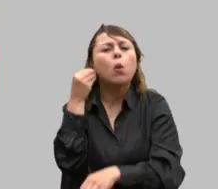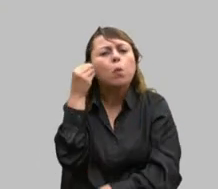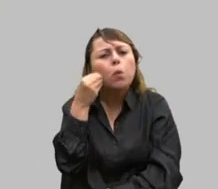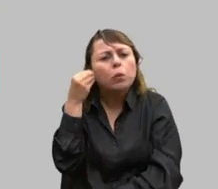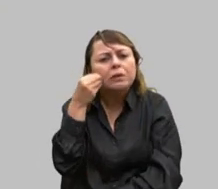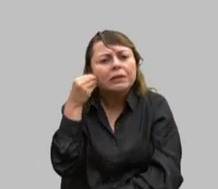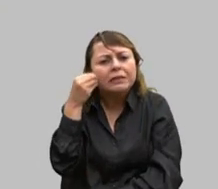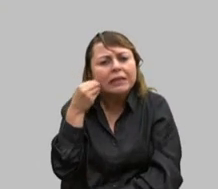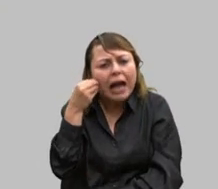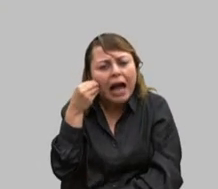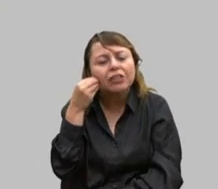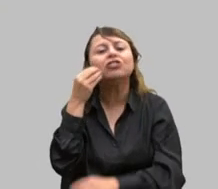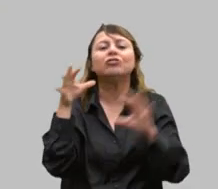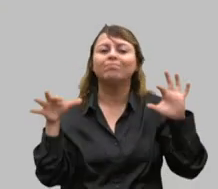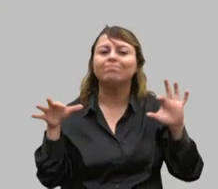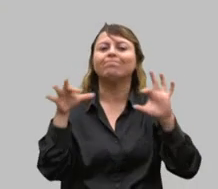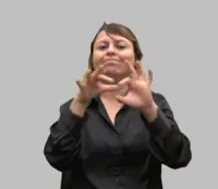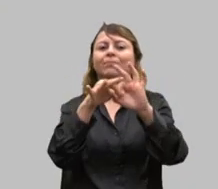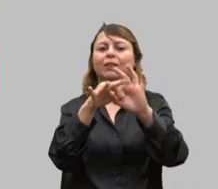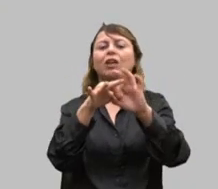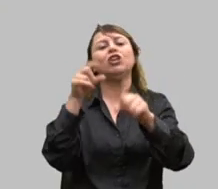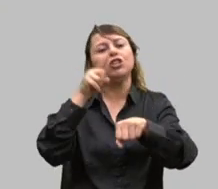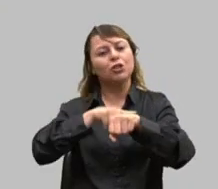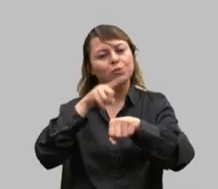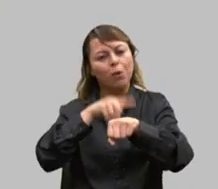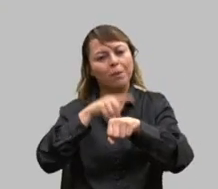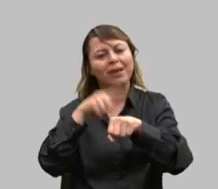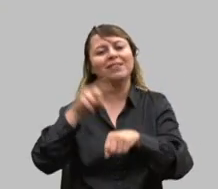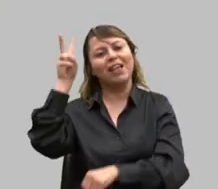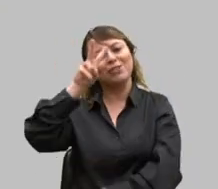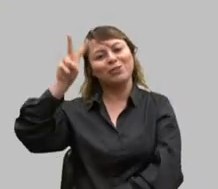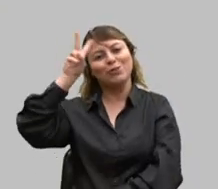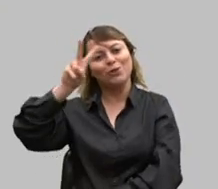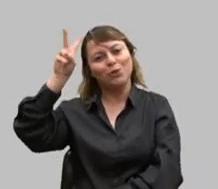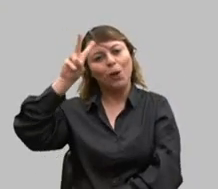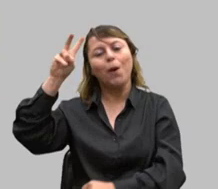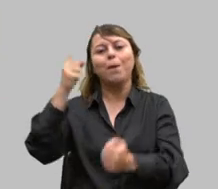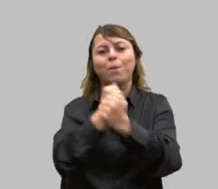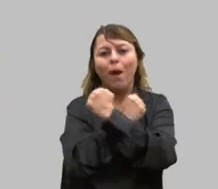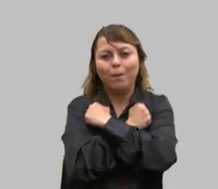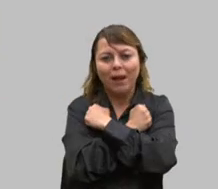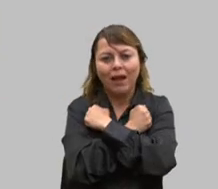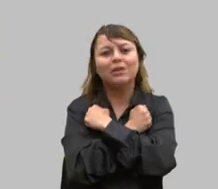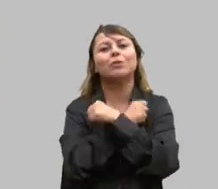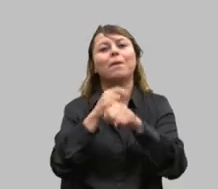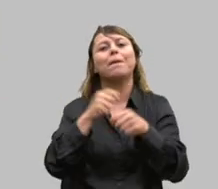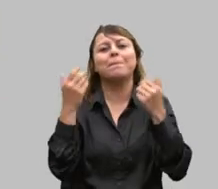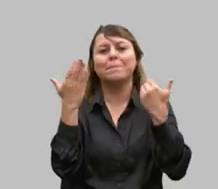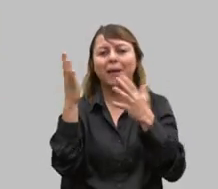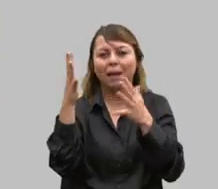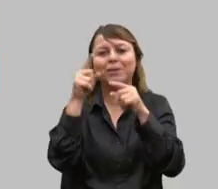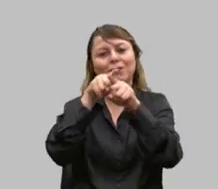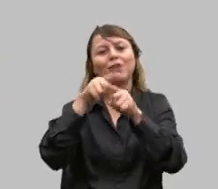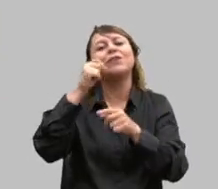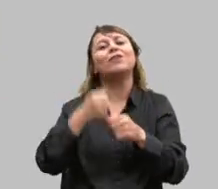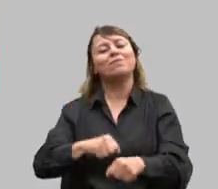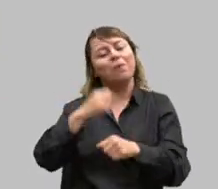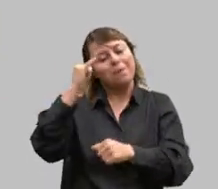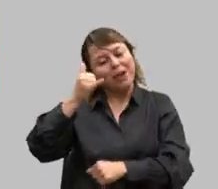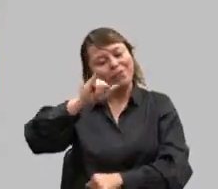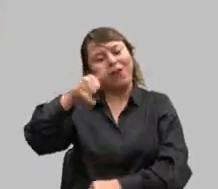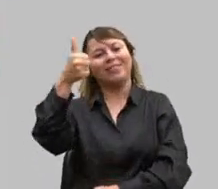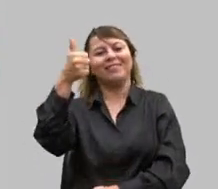ser e fazer parte deste momento e dessa história meu abraço e parabéns jovens vivo PJ